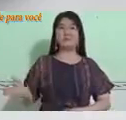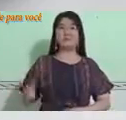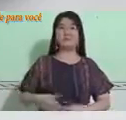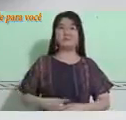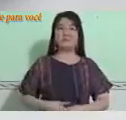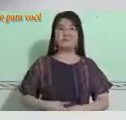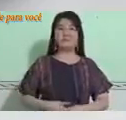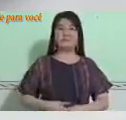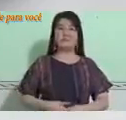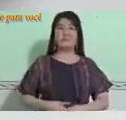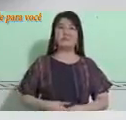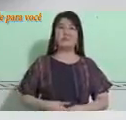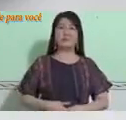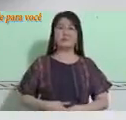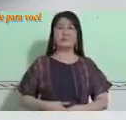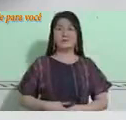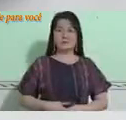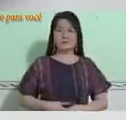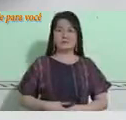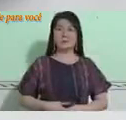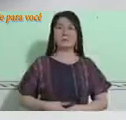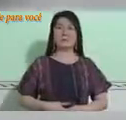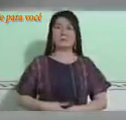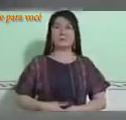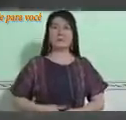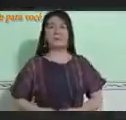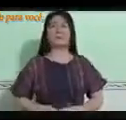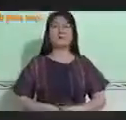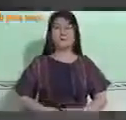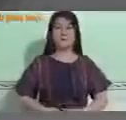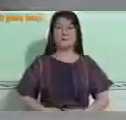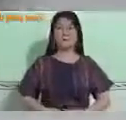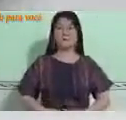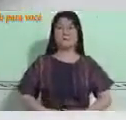3. Acento agudo, uma condição degenerativa do cérebro,